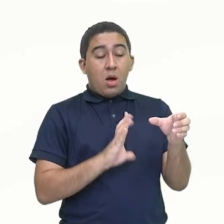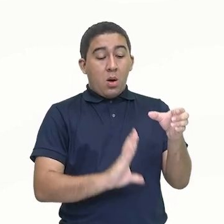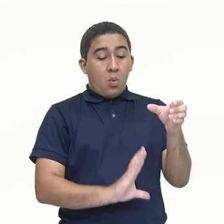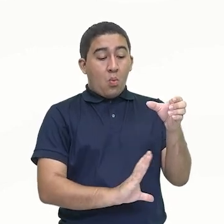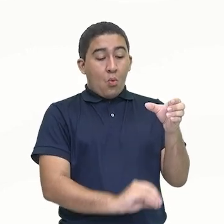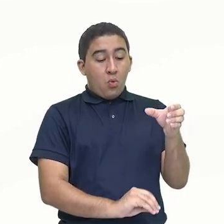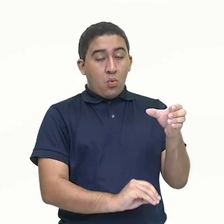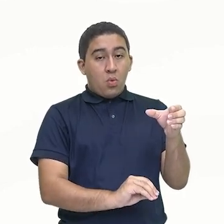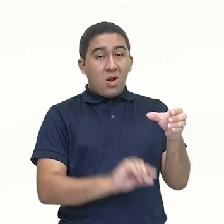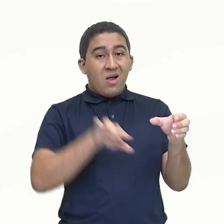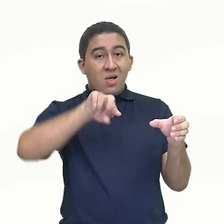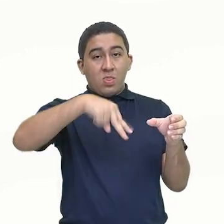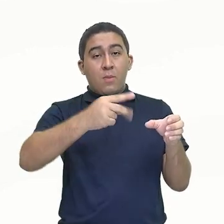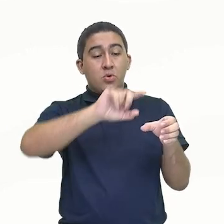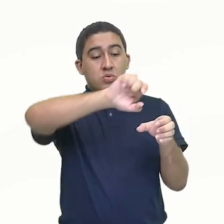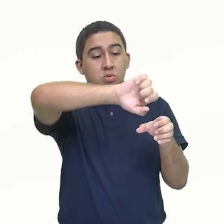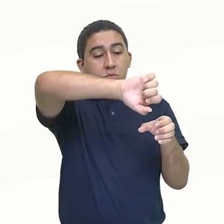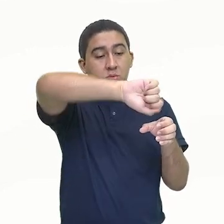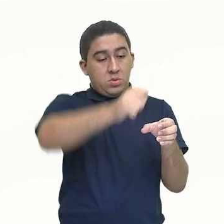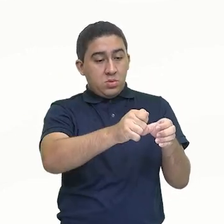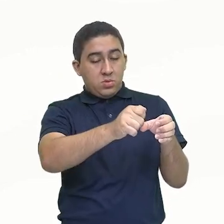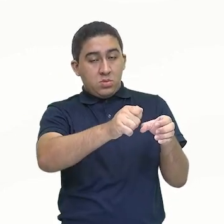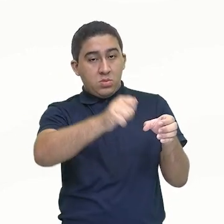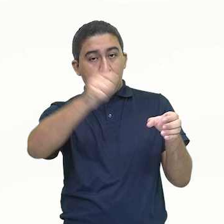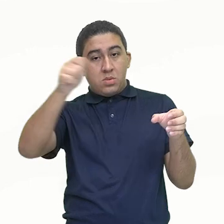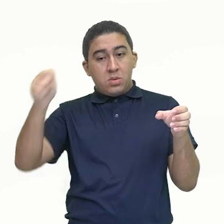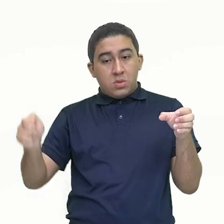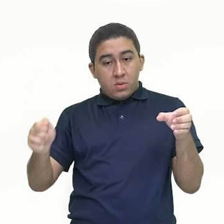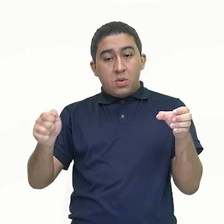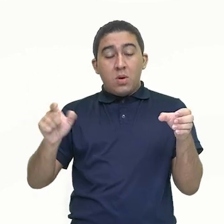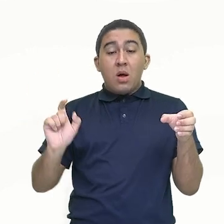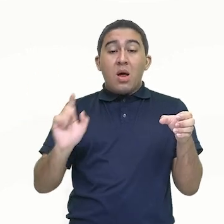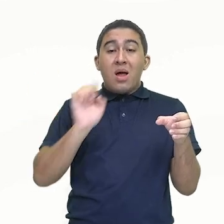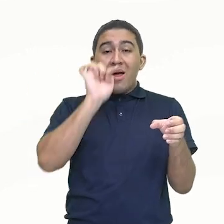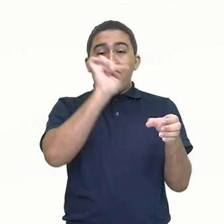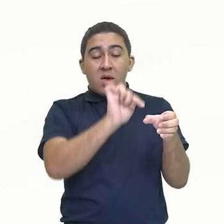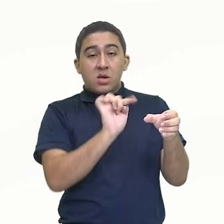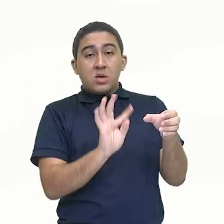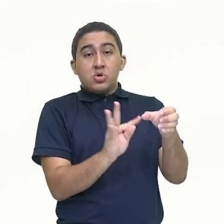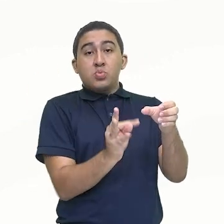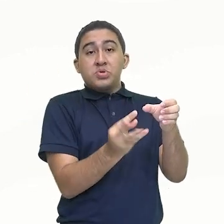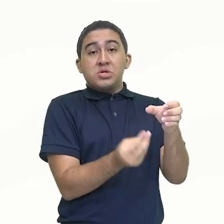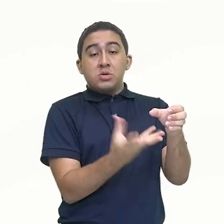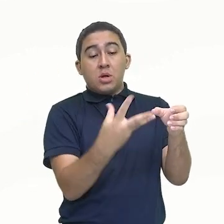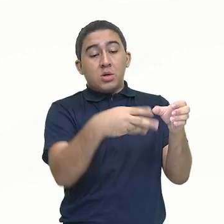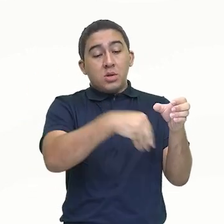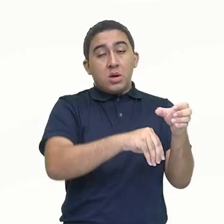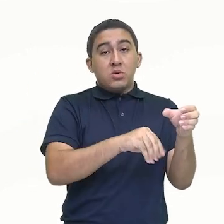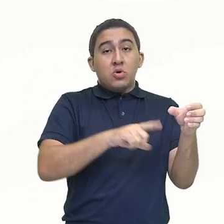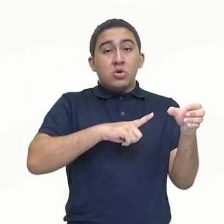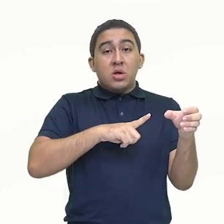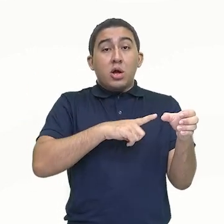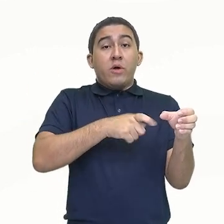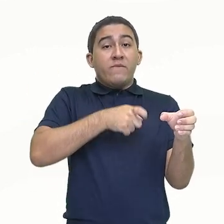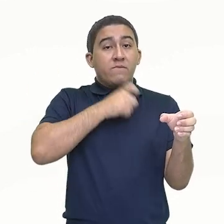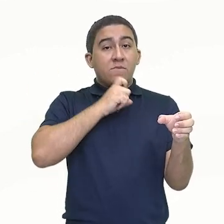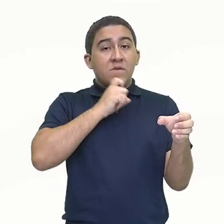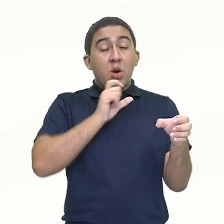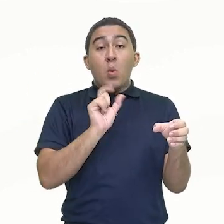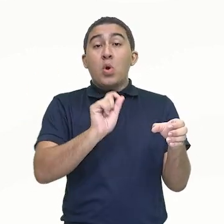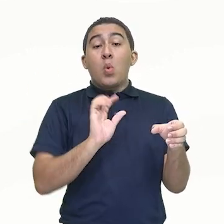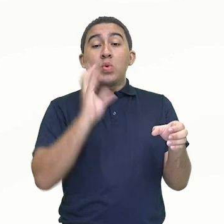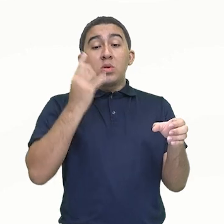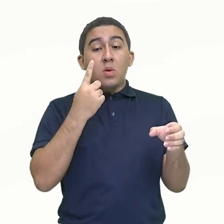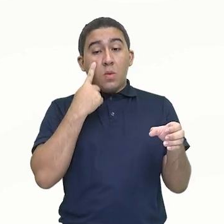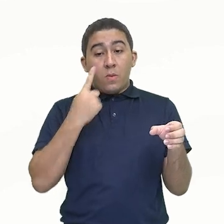que o gargalo do pescoço de cisne foi quebrado, em que essa solução resfriou, o que